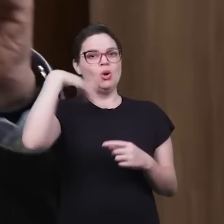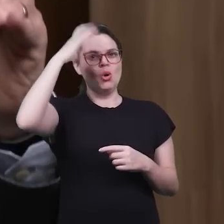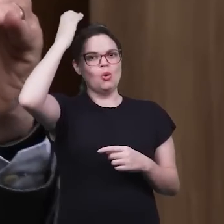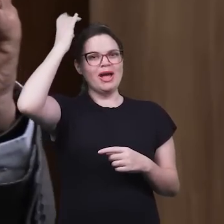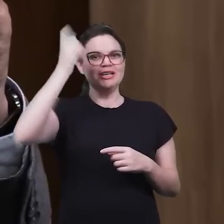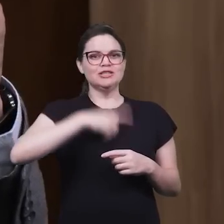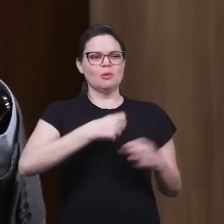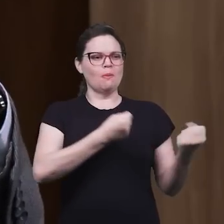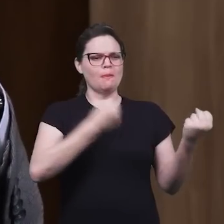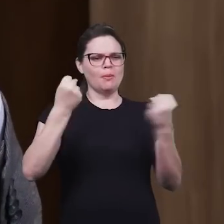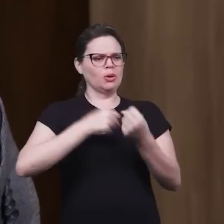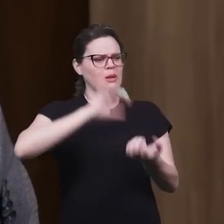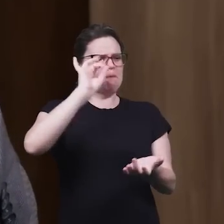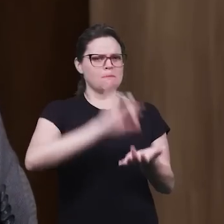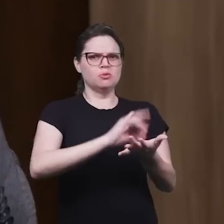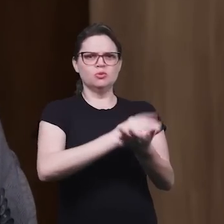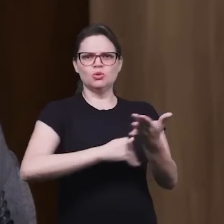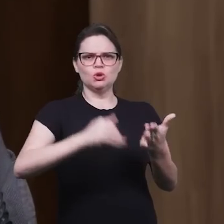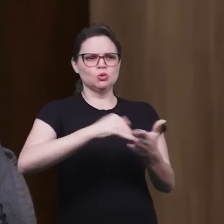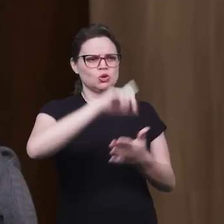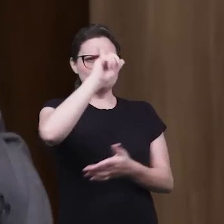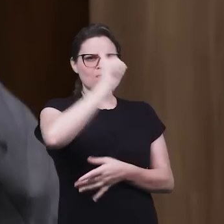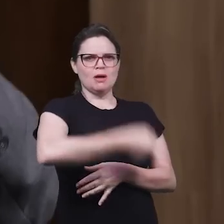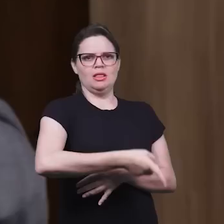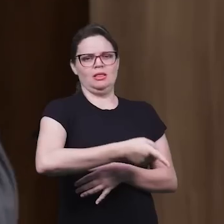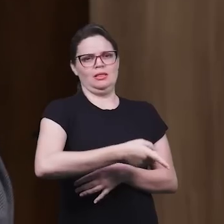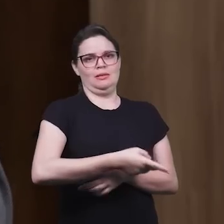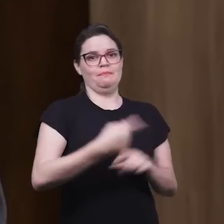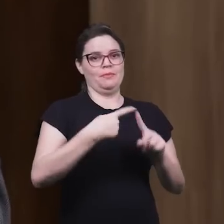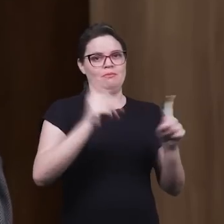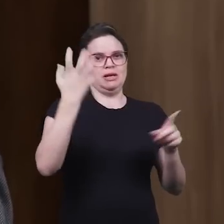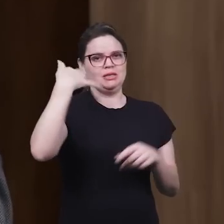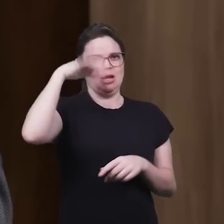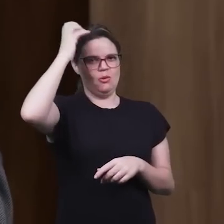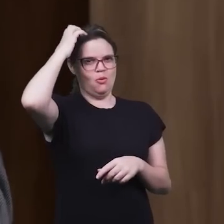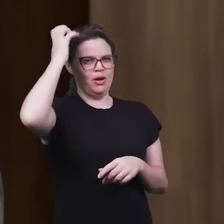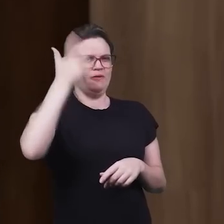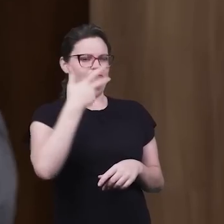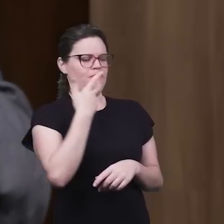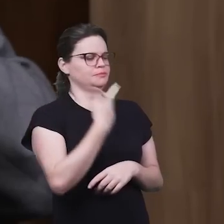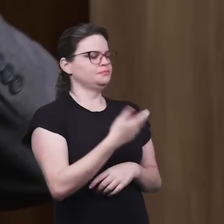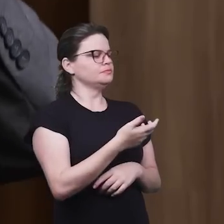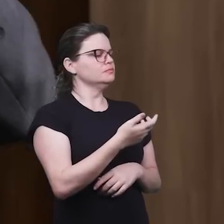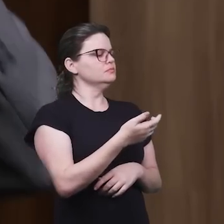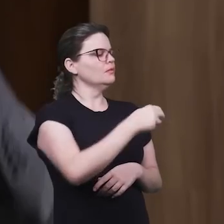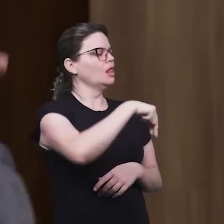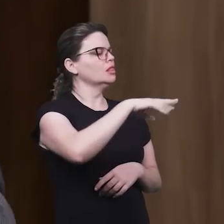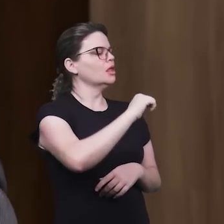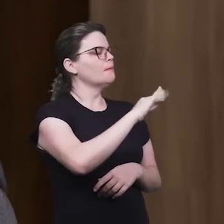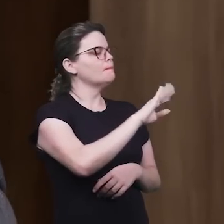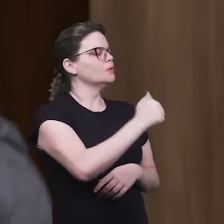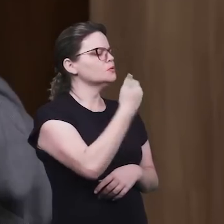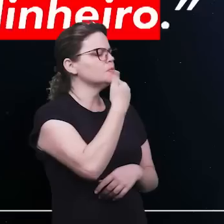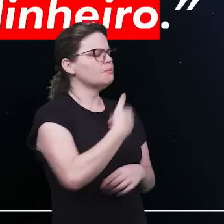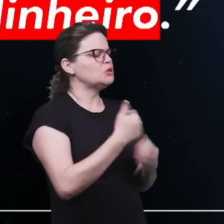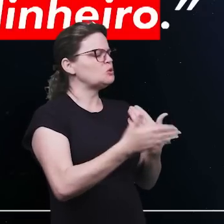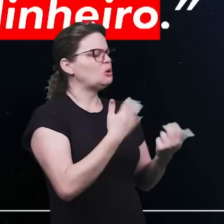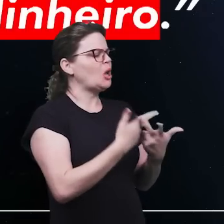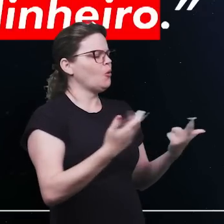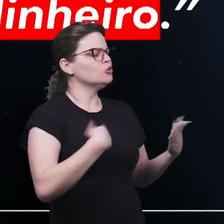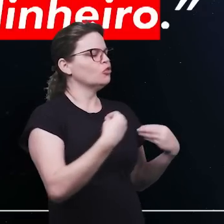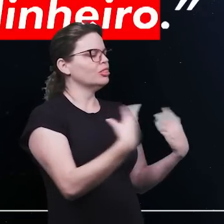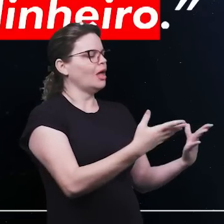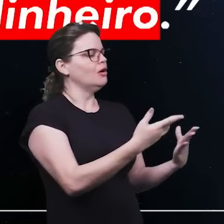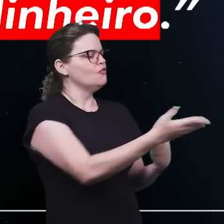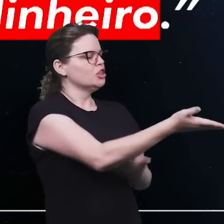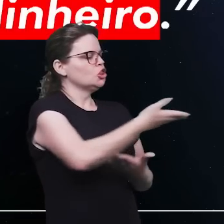poder absoluto. Diz assim, eu quero a sua vinha. Quanto é que pede o que você quiser, eu te dou outra